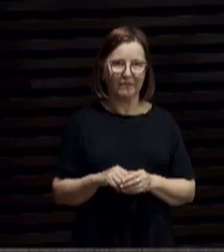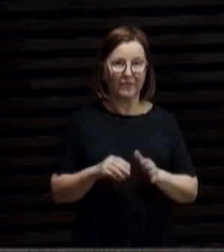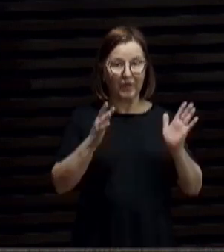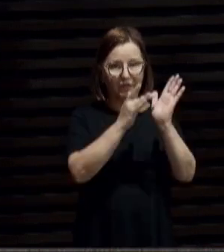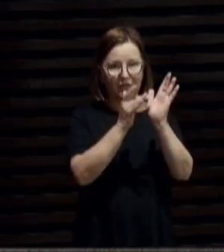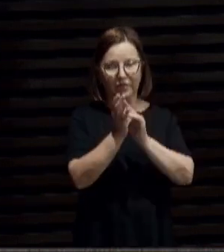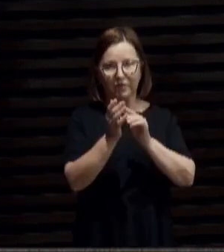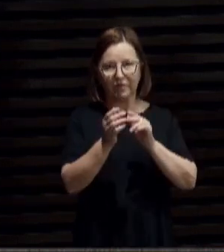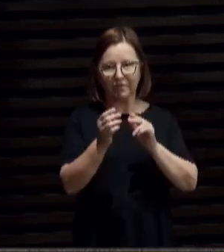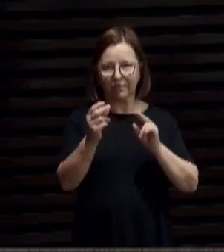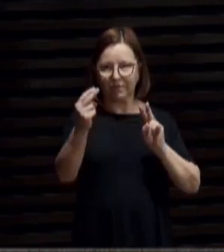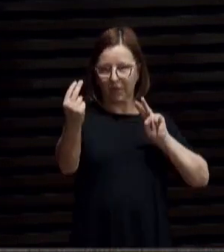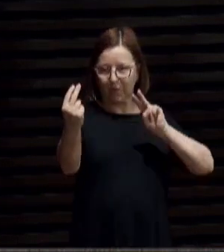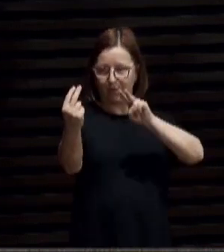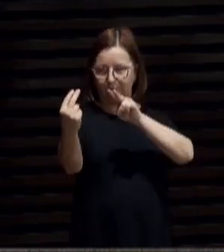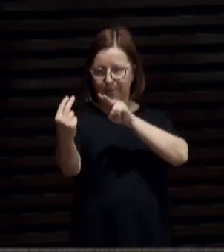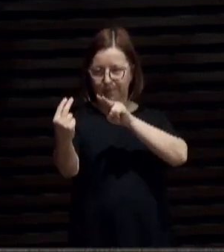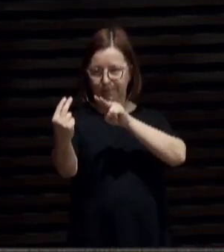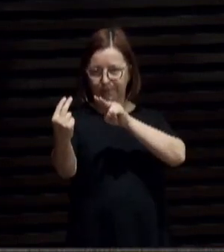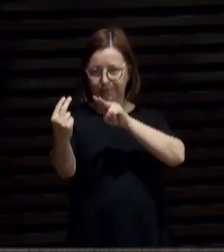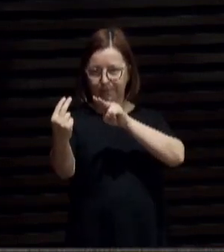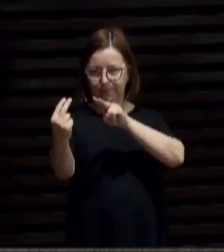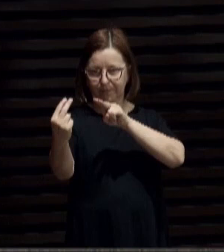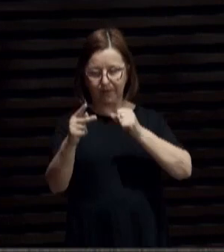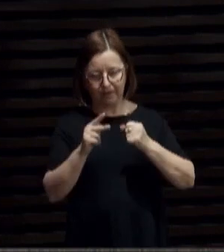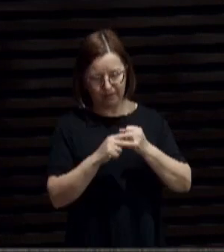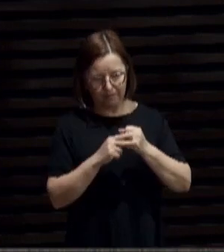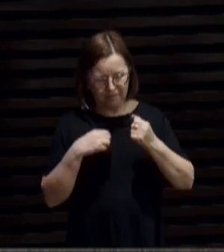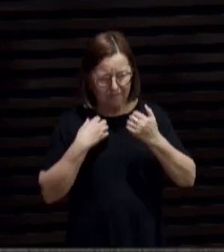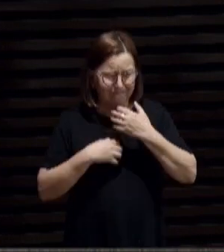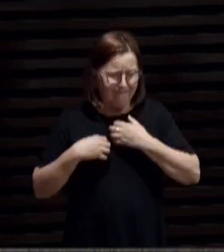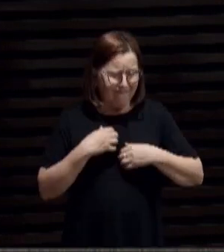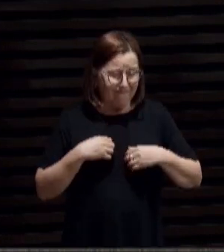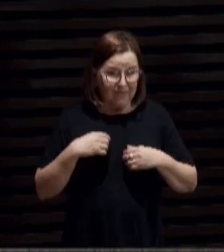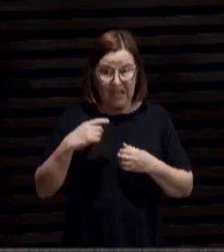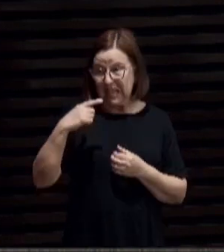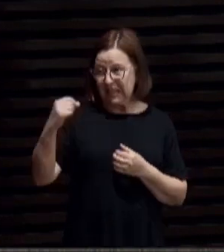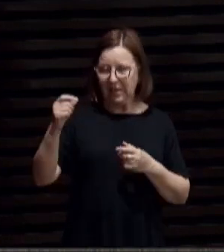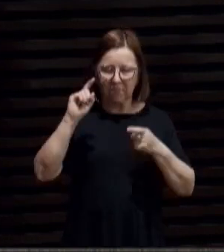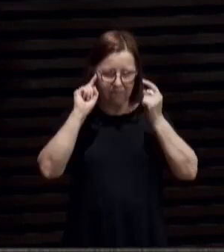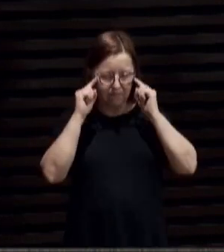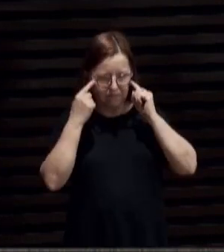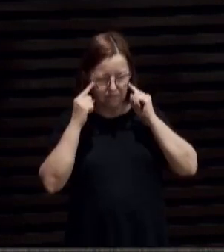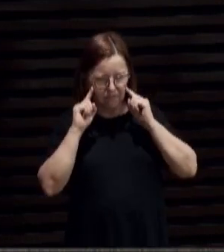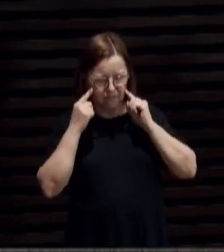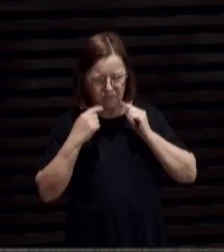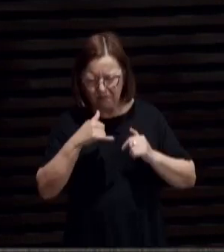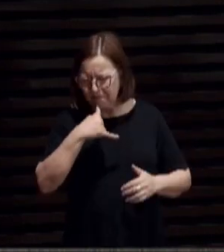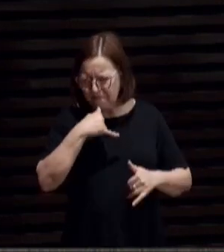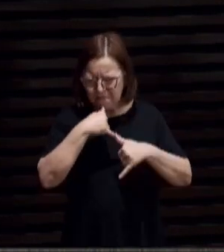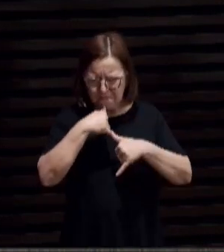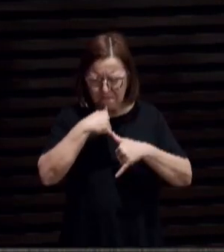olhou para ele, e ele ficou desesperado, e saiu chorando amargamente.